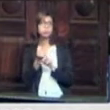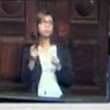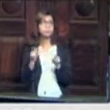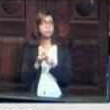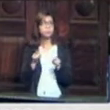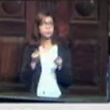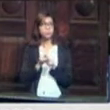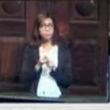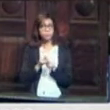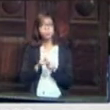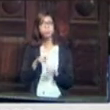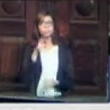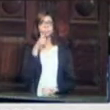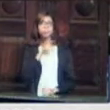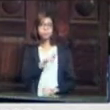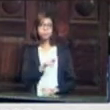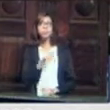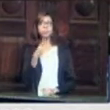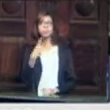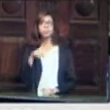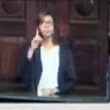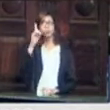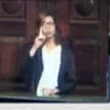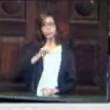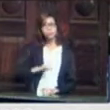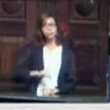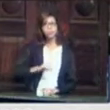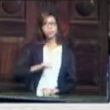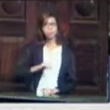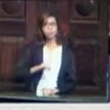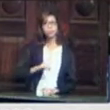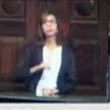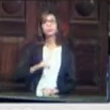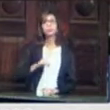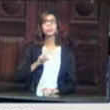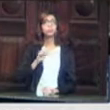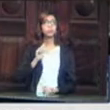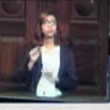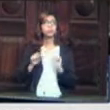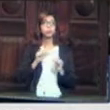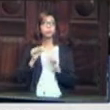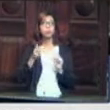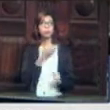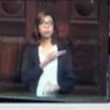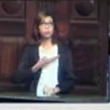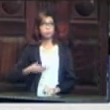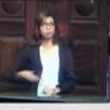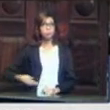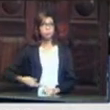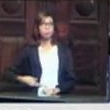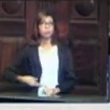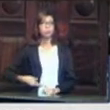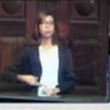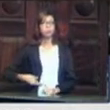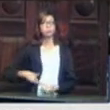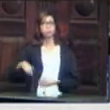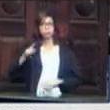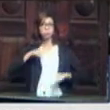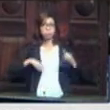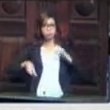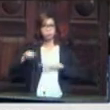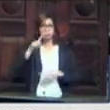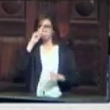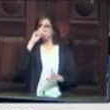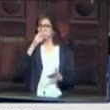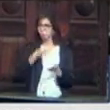garantir, o direito à sobrevivência, o governo, o executivo não pode